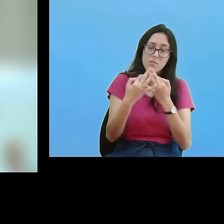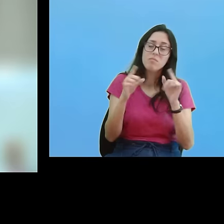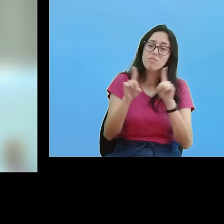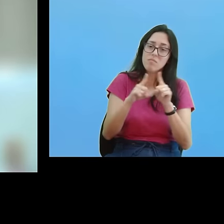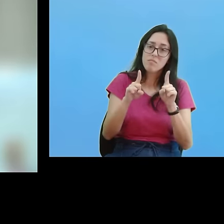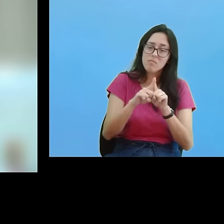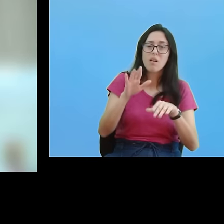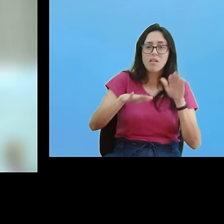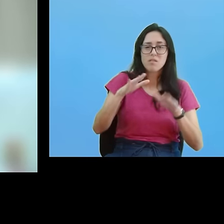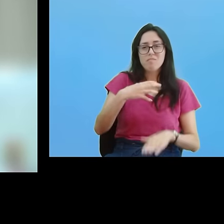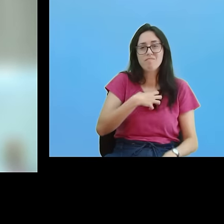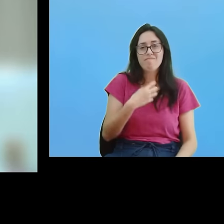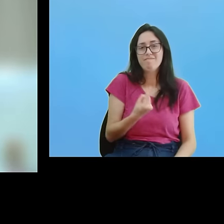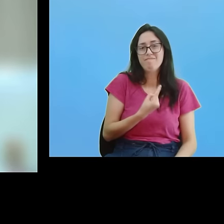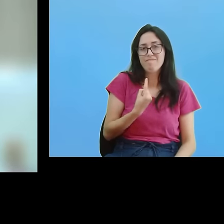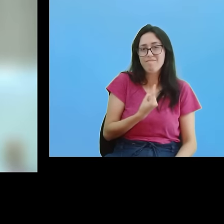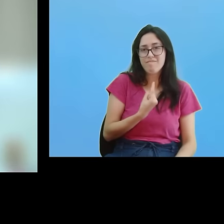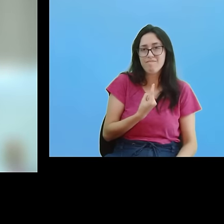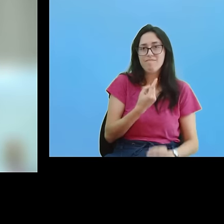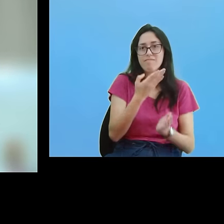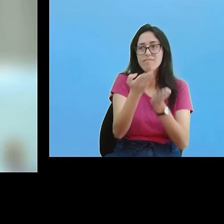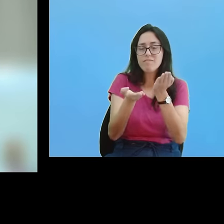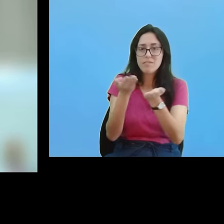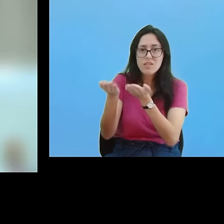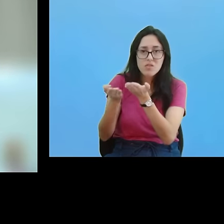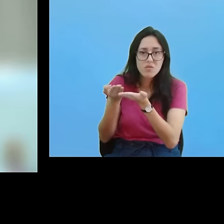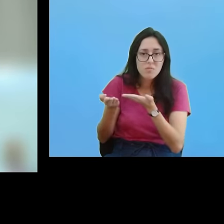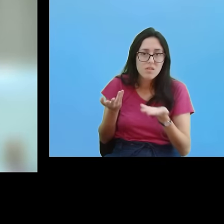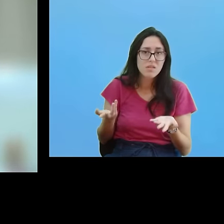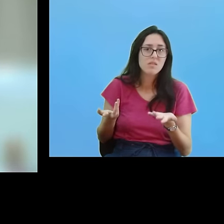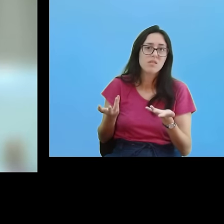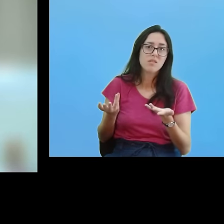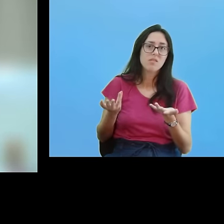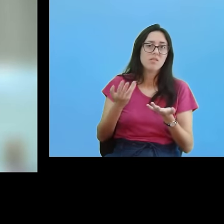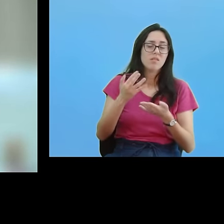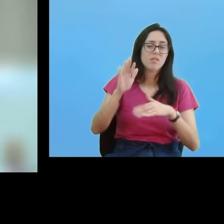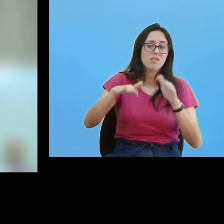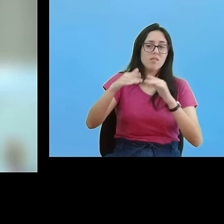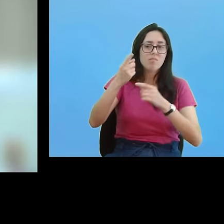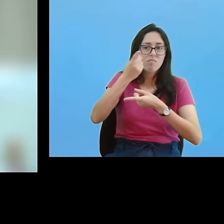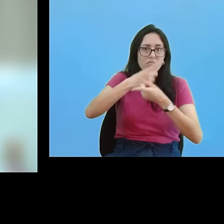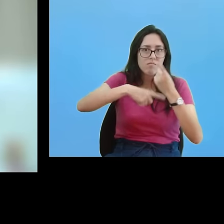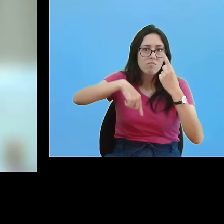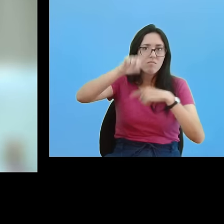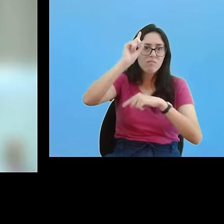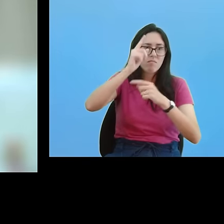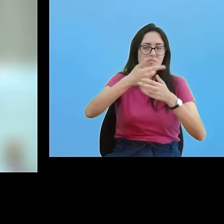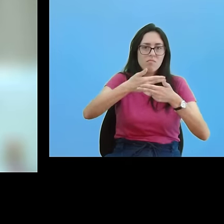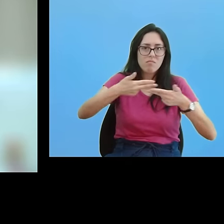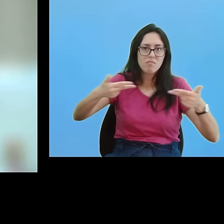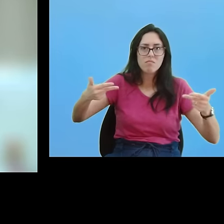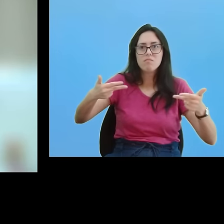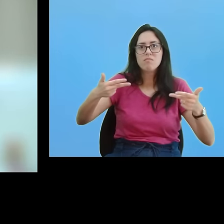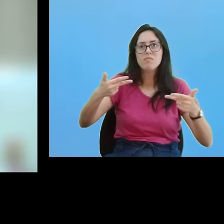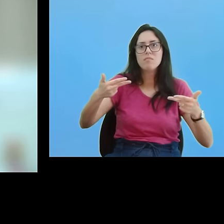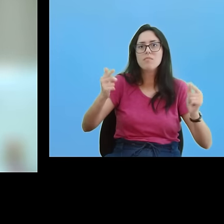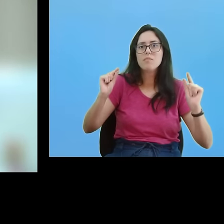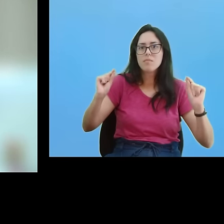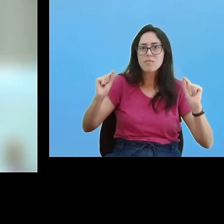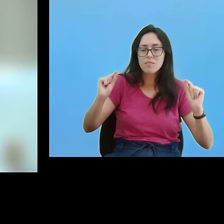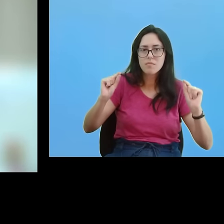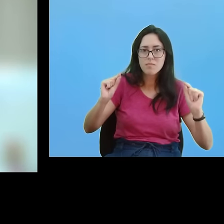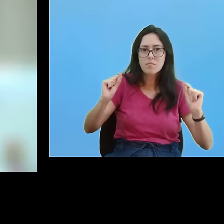muito solitários no atendimento, né? Na superação das etapas que envolvem também, né?